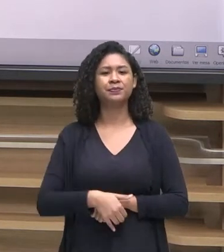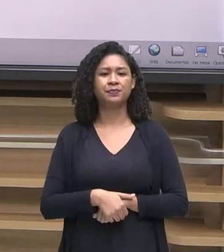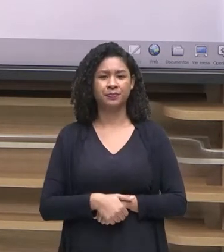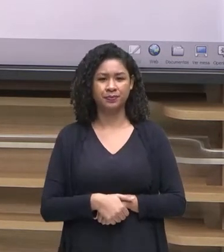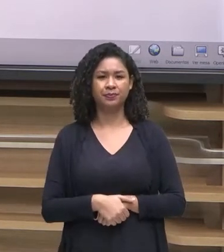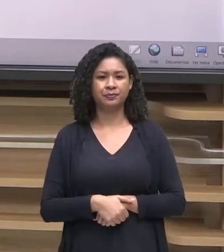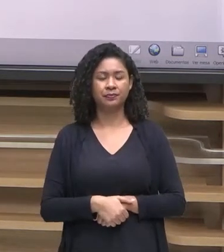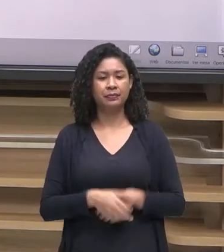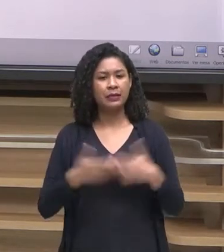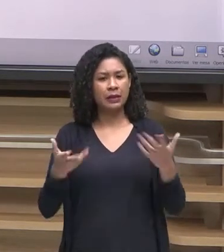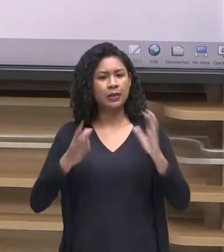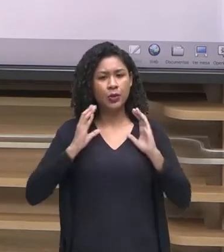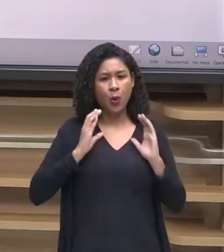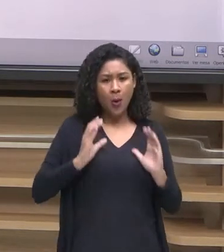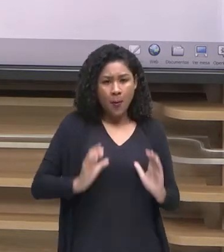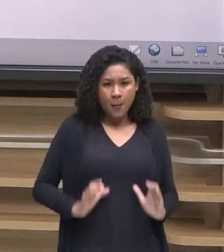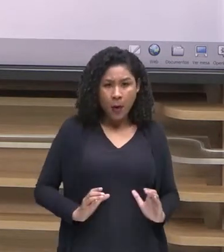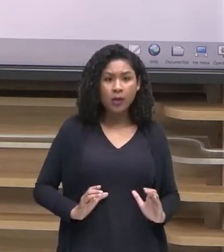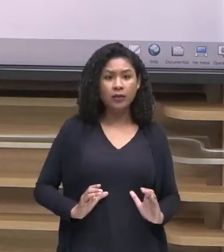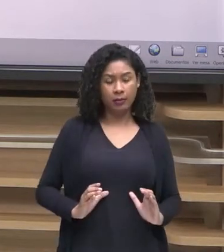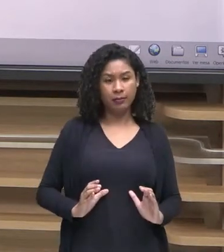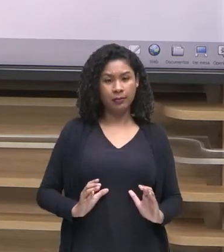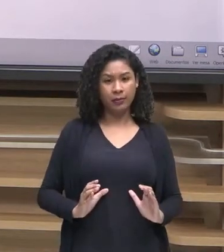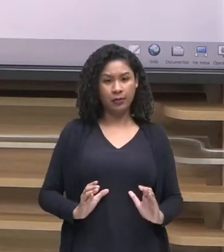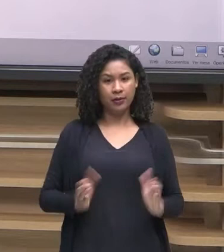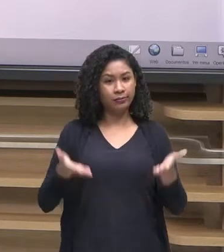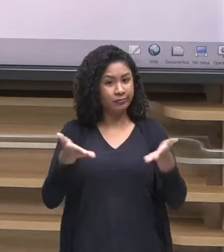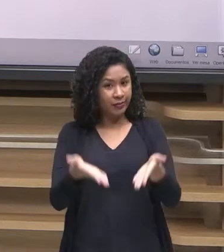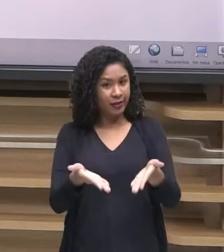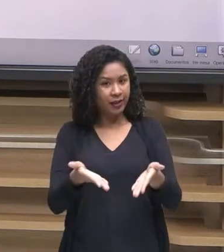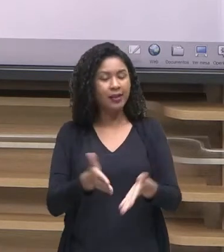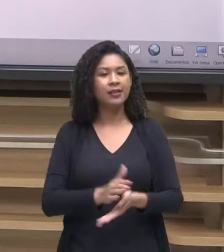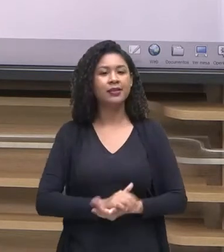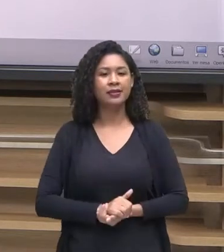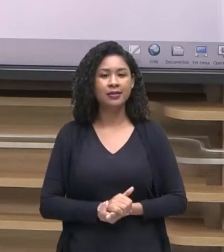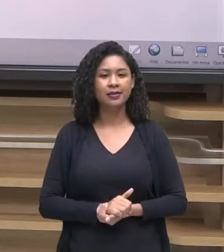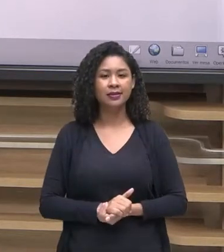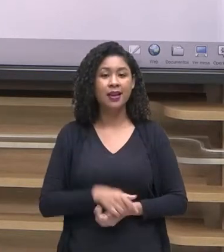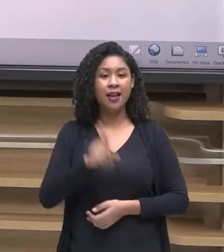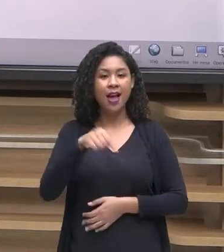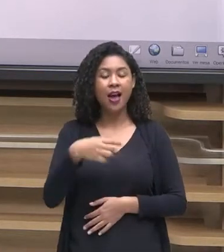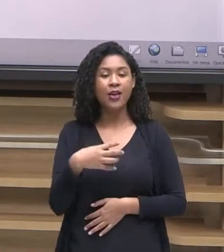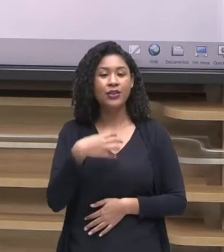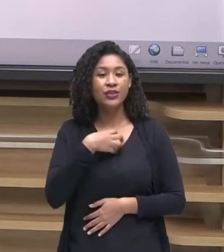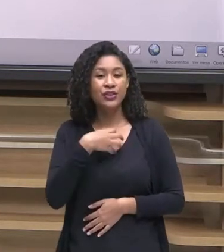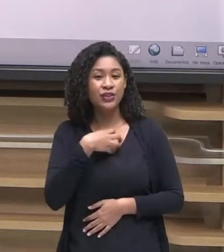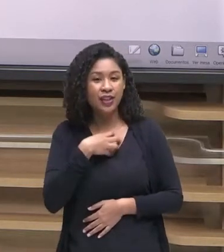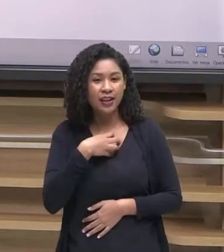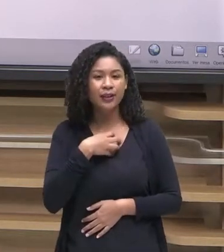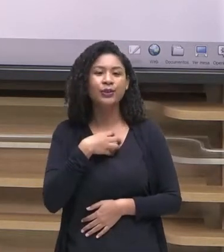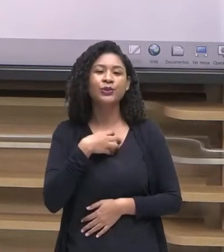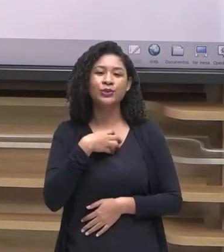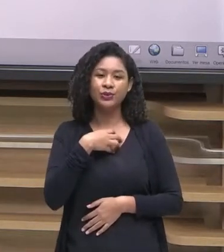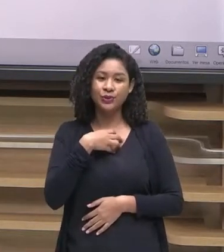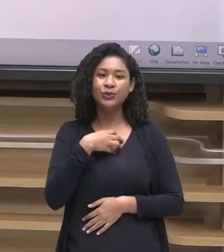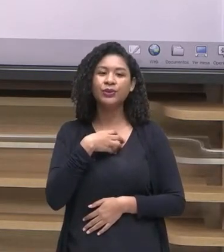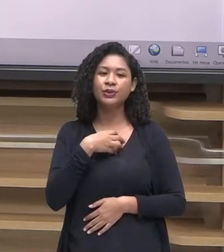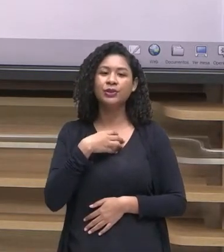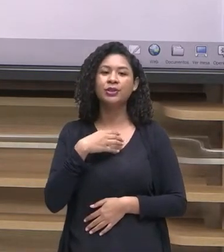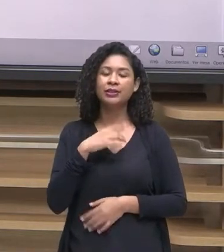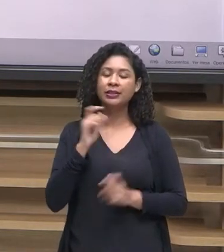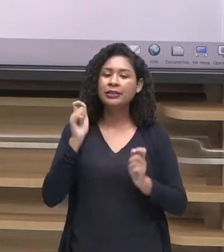E essa postura diante da vida, de certa forma, vai ser o jeito, o reflexo ao qual você